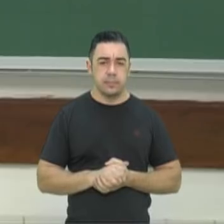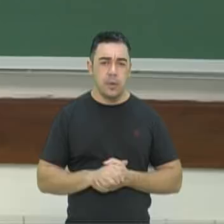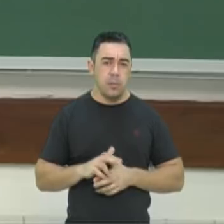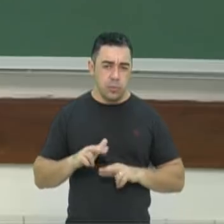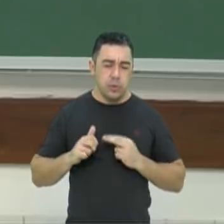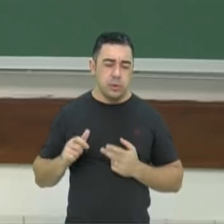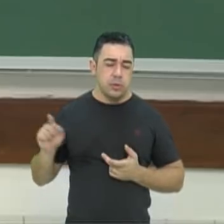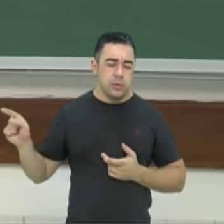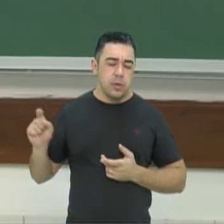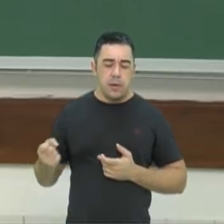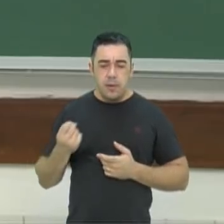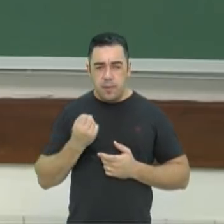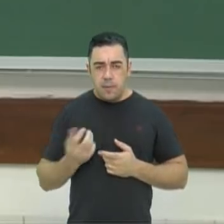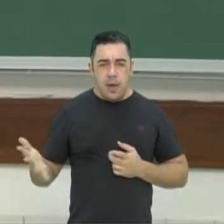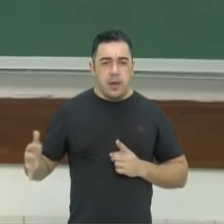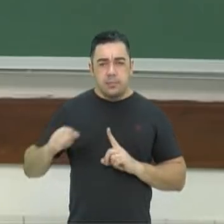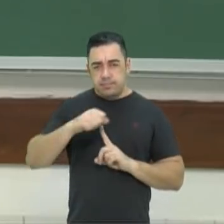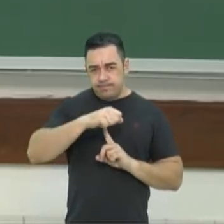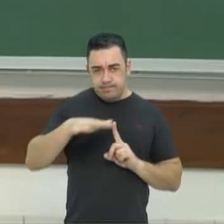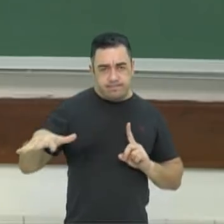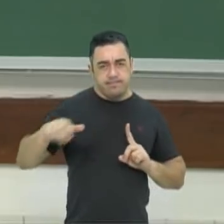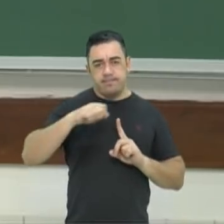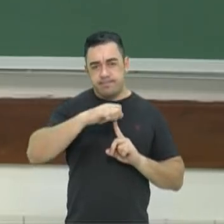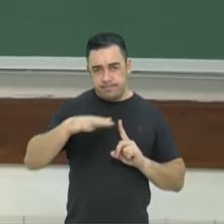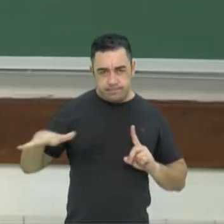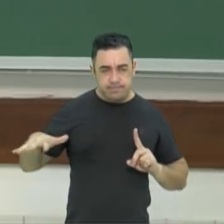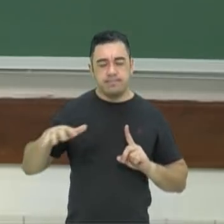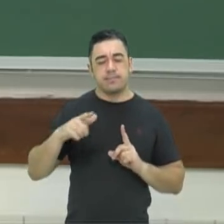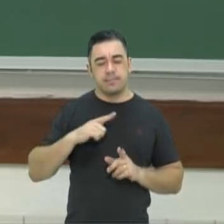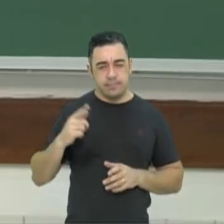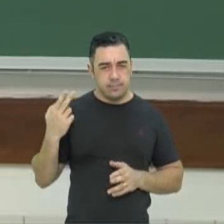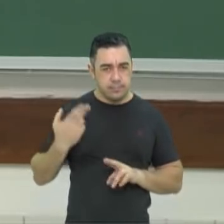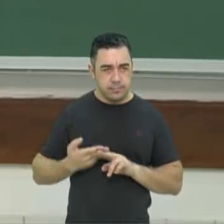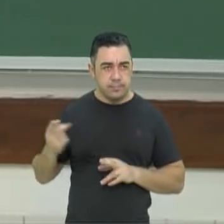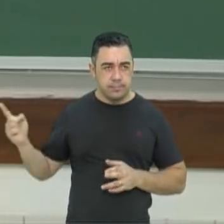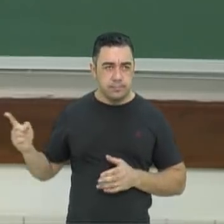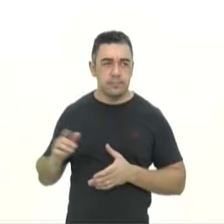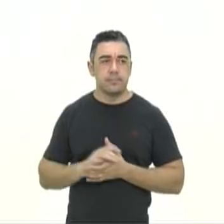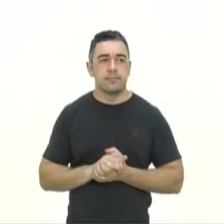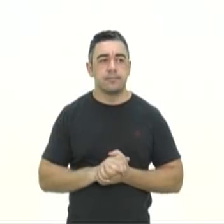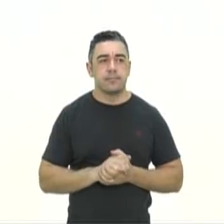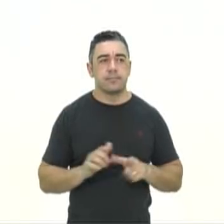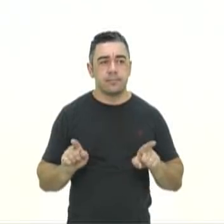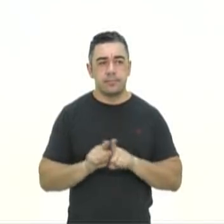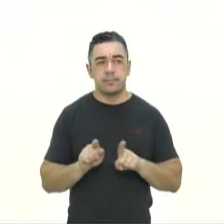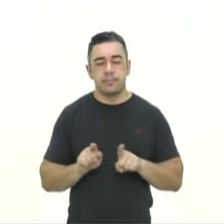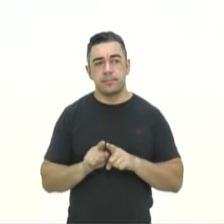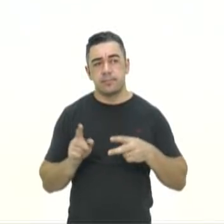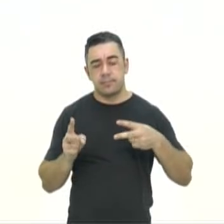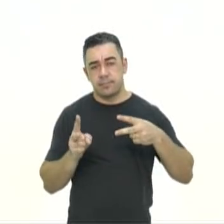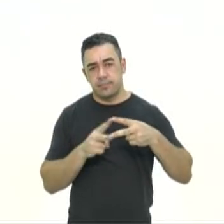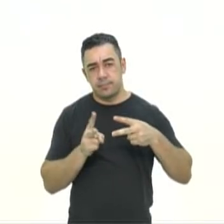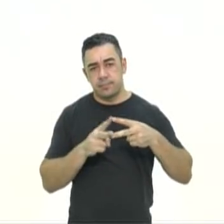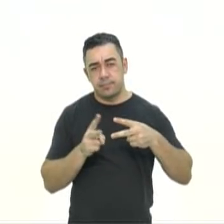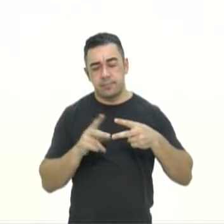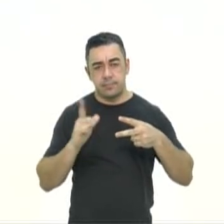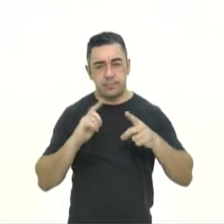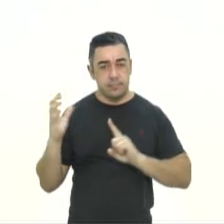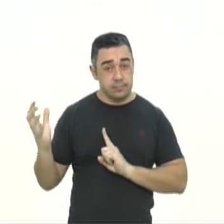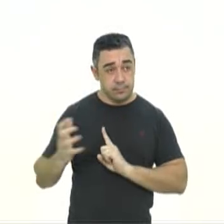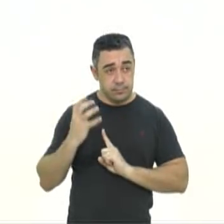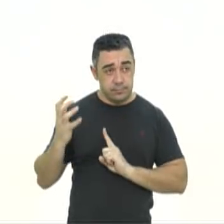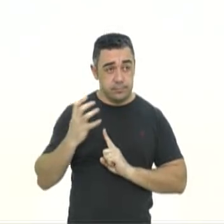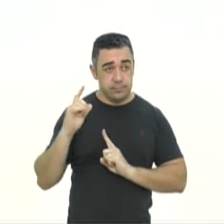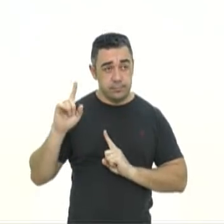temos ali bastante o uso das figuras de linguagem. Também, ó, nós temos duas tendências no